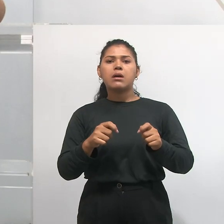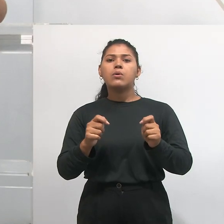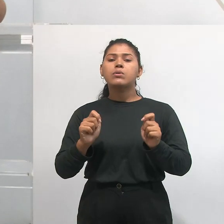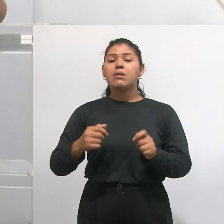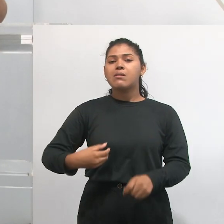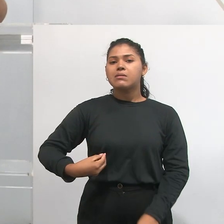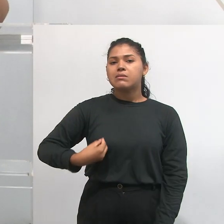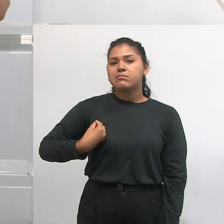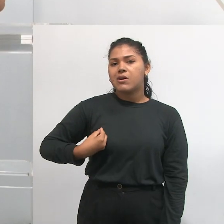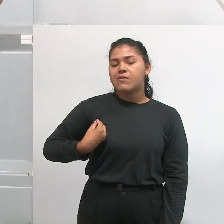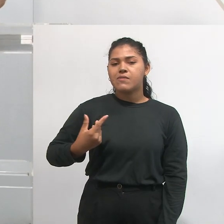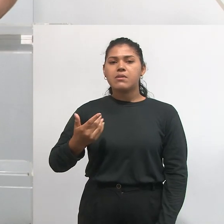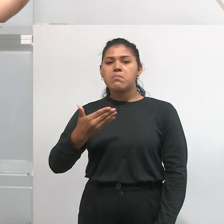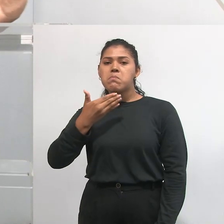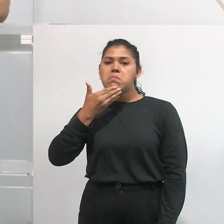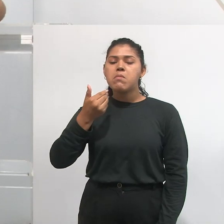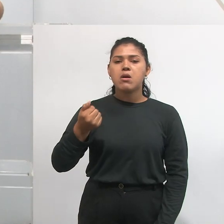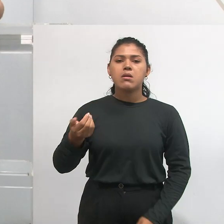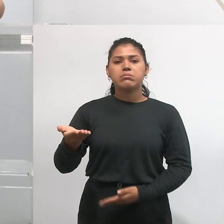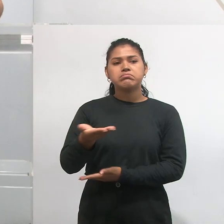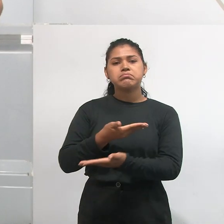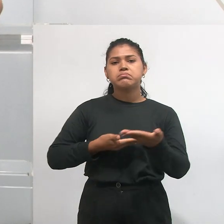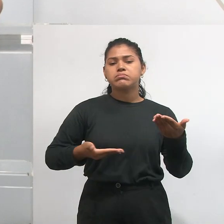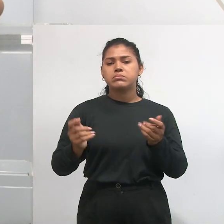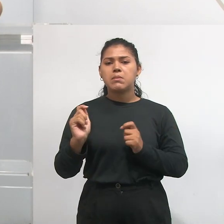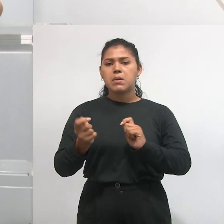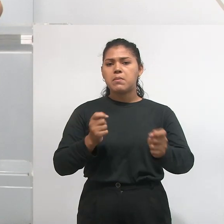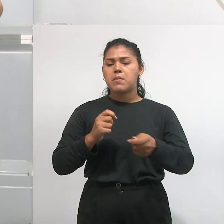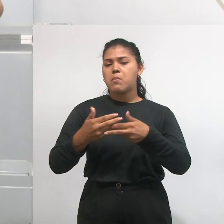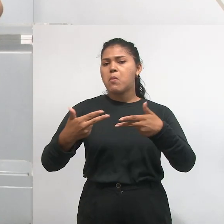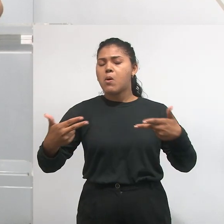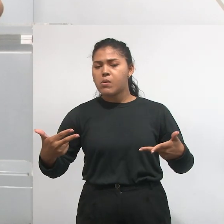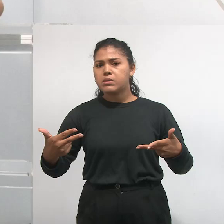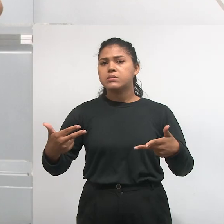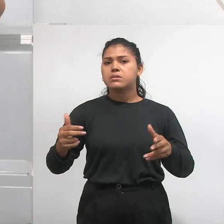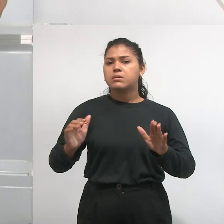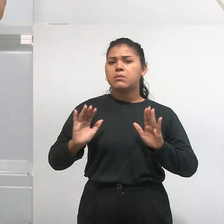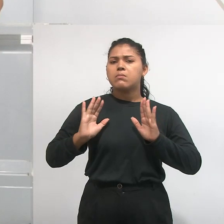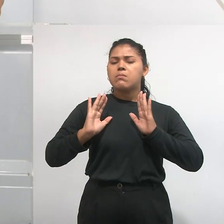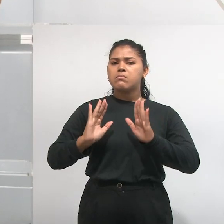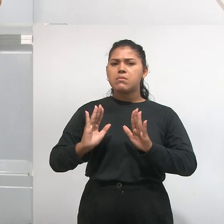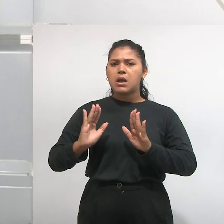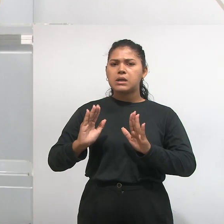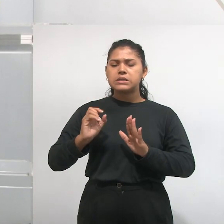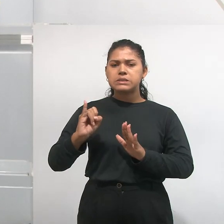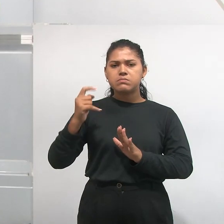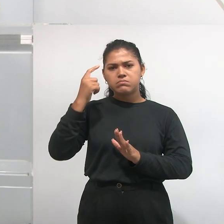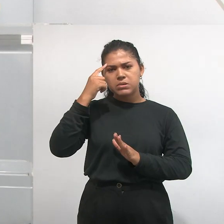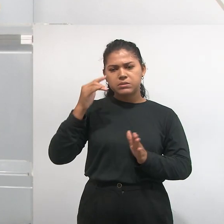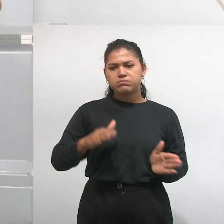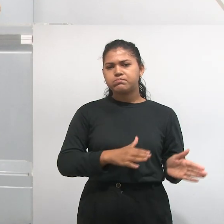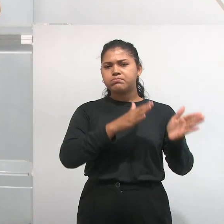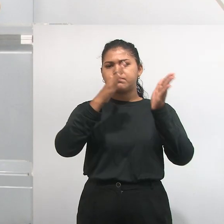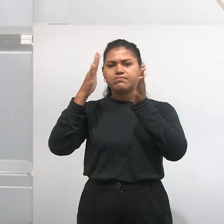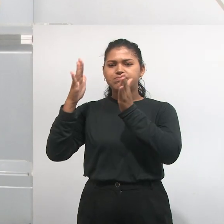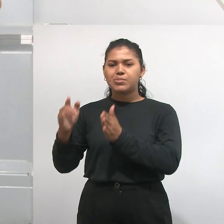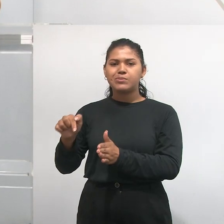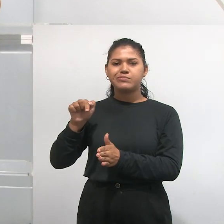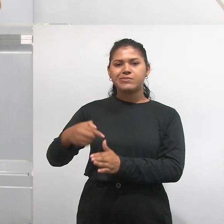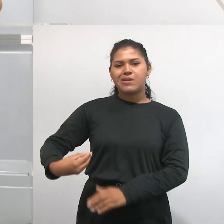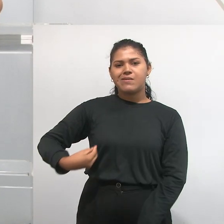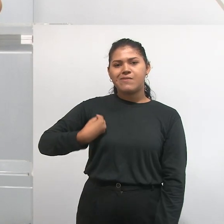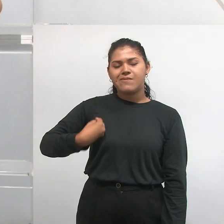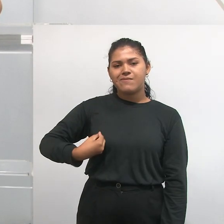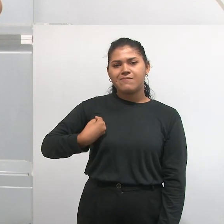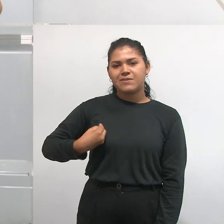a ter uma relação muito próxima com a urbanidade. Mas e se nós fôssemos colocados a vivenciar